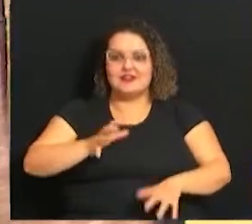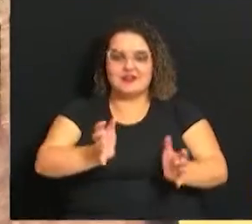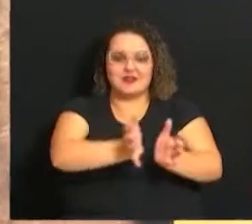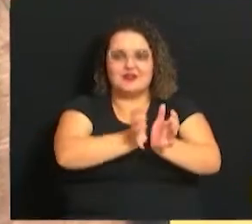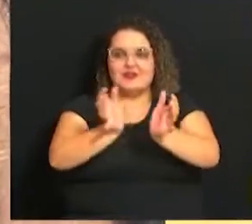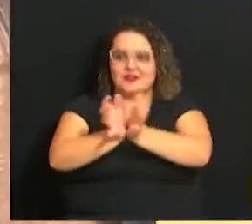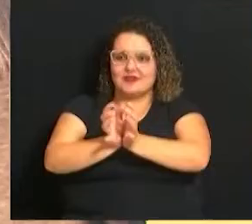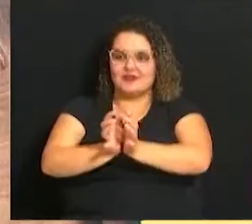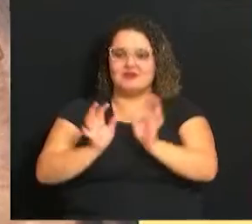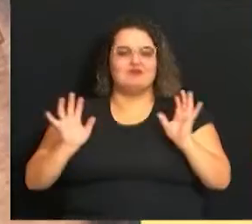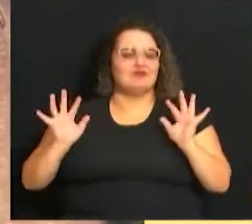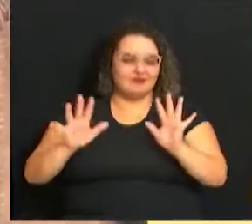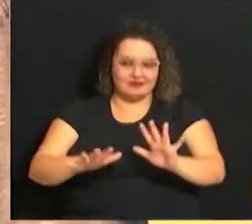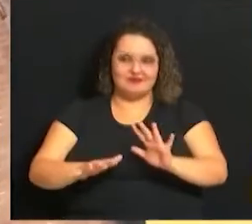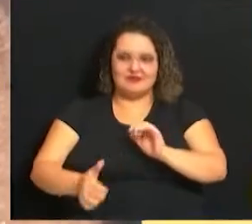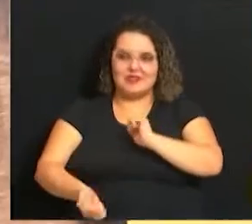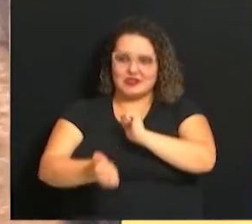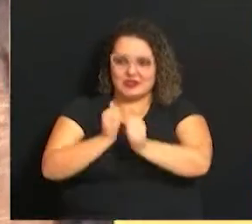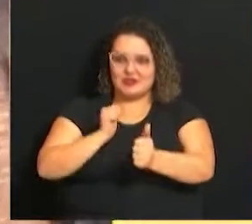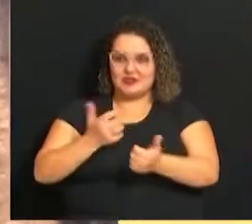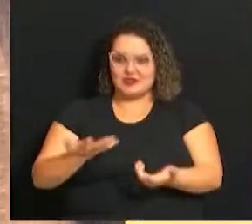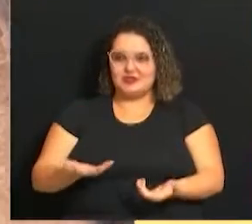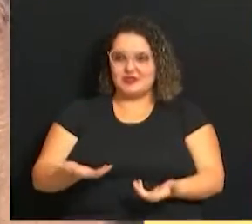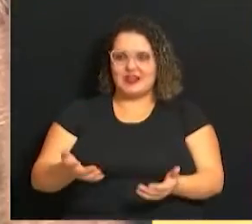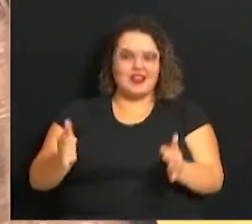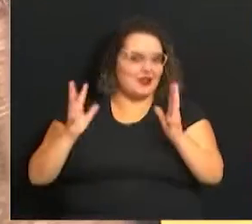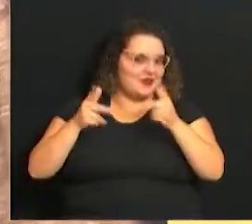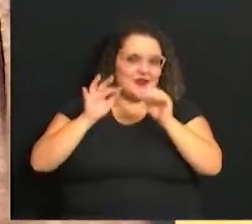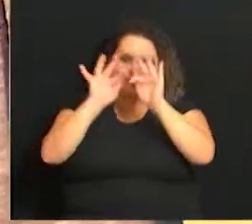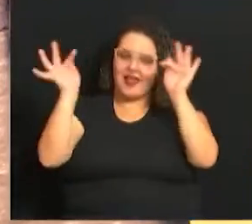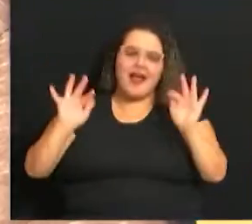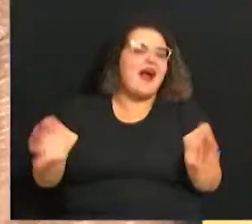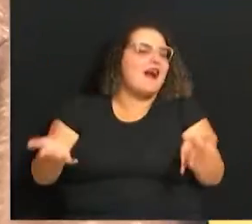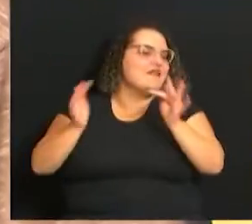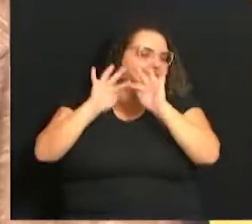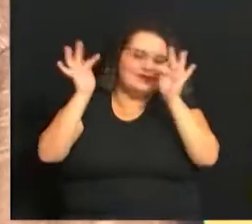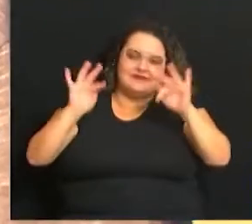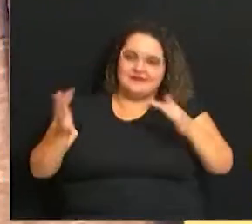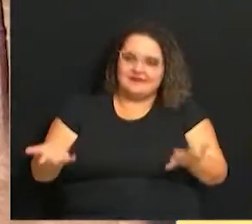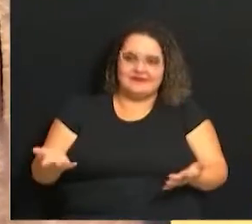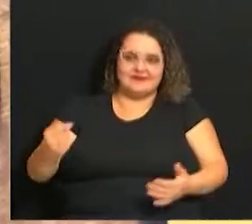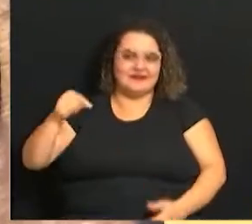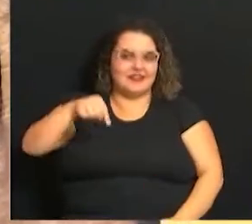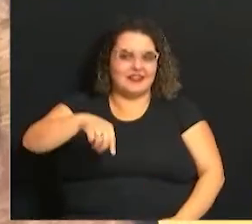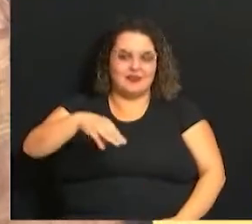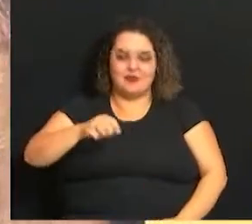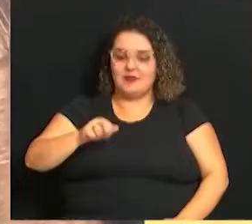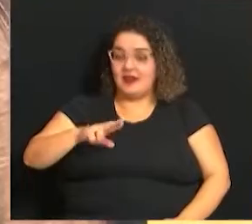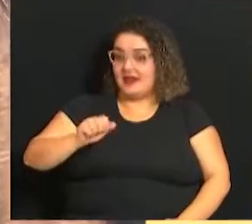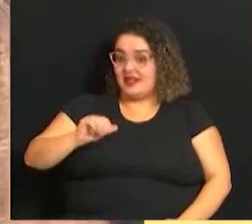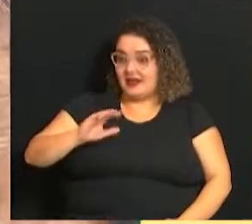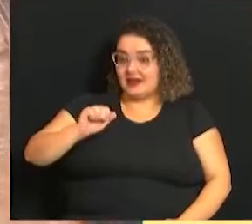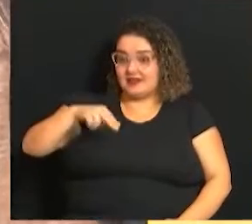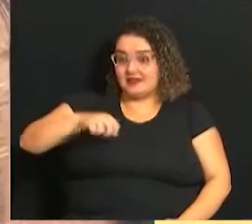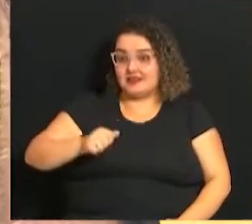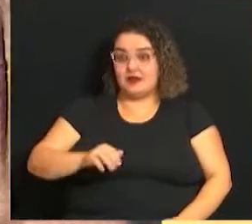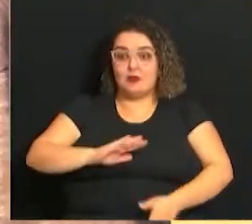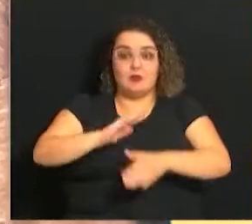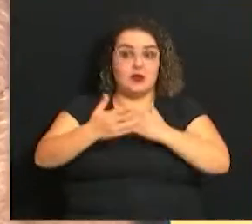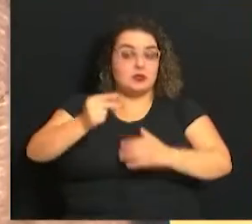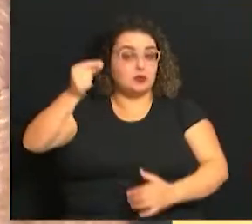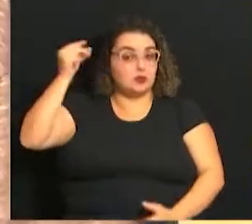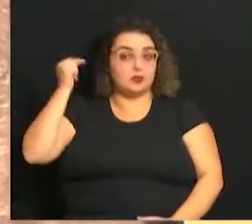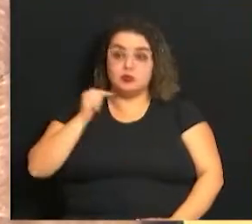aí tem cinco horas os meninos já formaram time aí vai descer para jogar na quadra lá que todo mundo fica feliz tá feliz né Isso aqui foi aqui dentro do